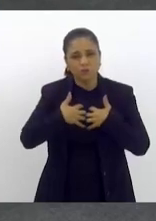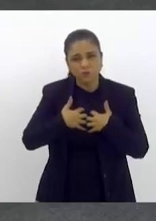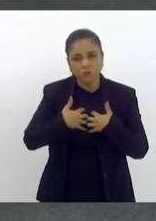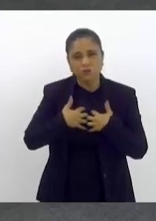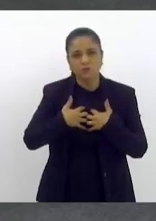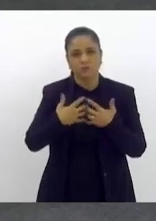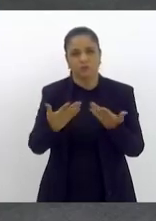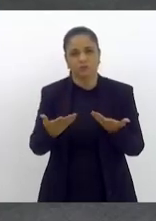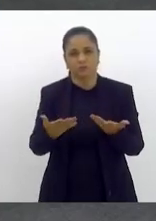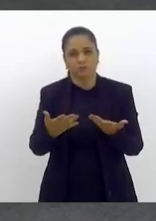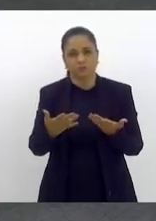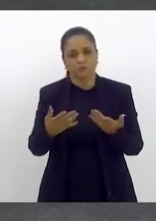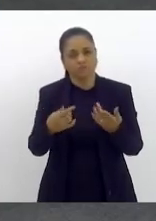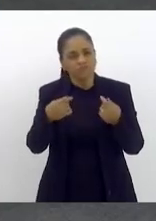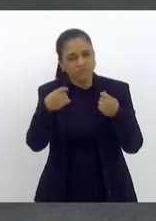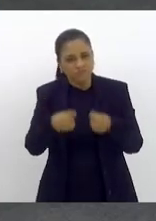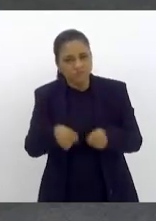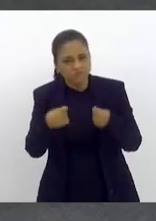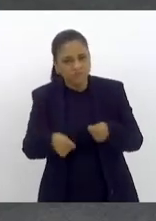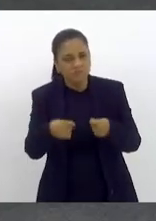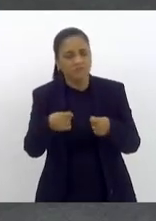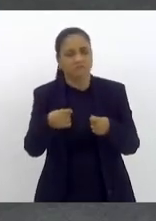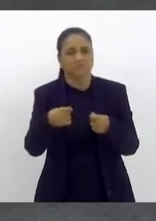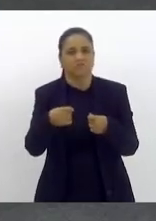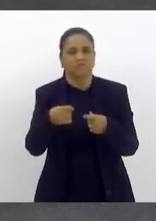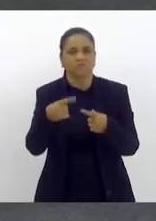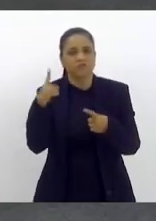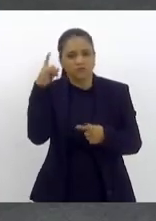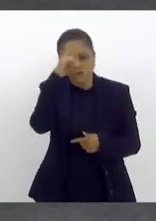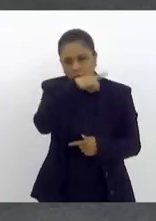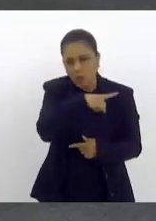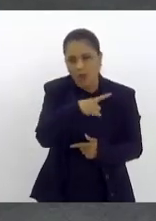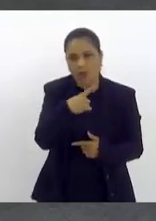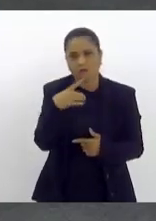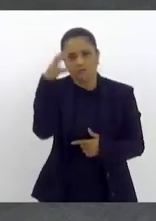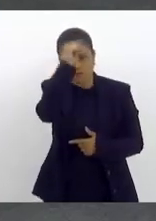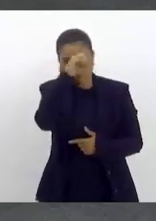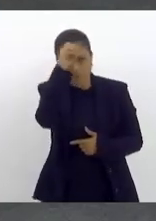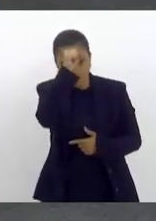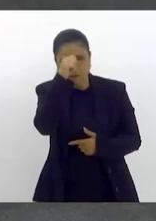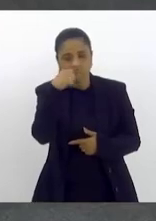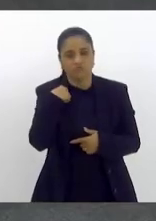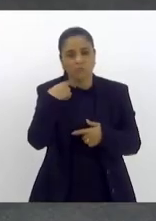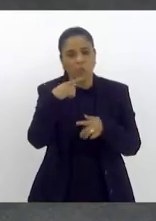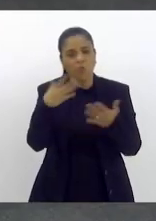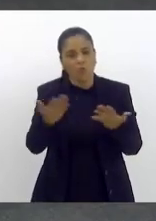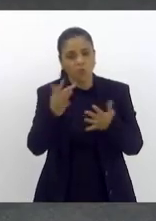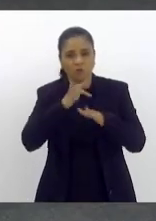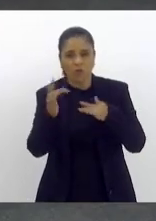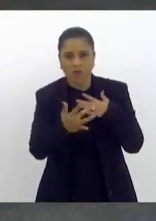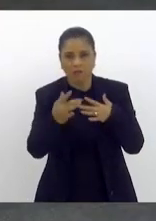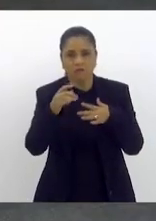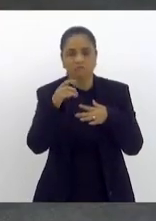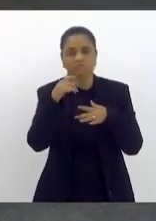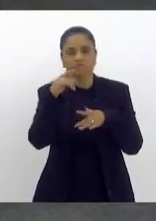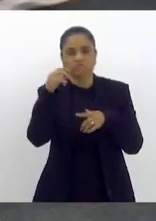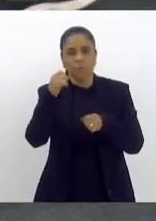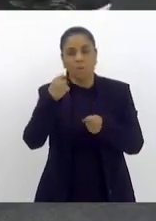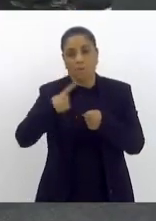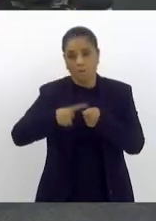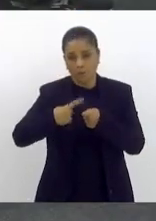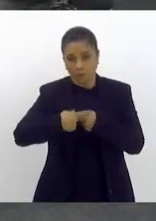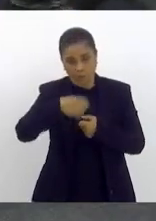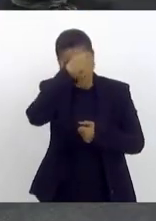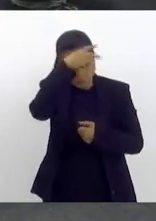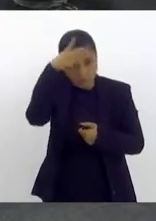com as diferentes necessidades de ensino-aprendizagem. Hoje, na rede municipal do Rio de Janeiro, é insuficiente. Na